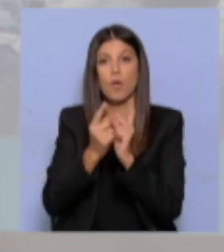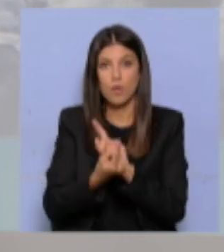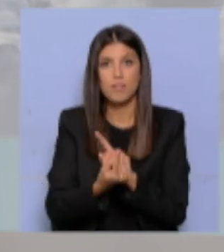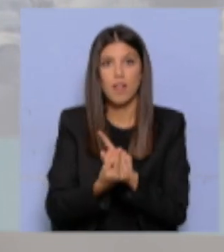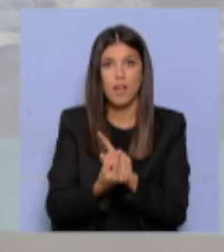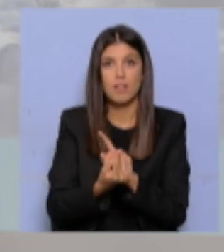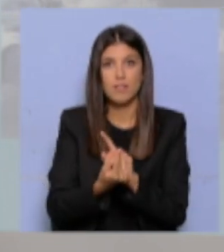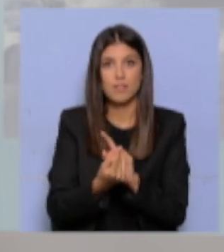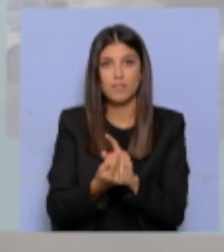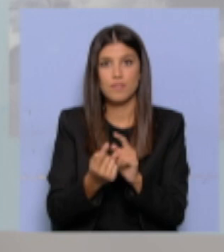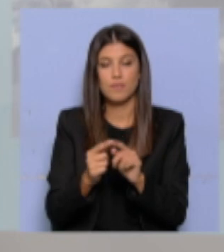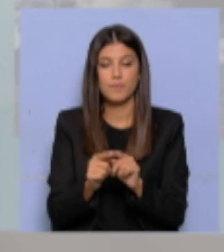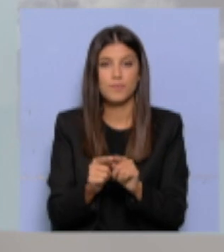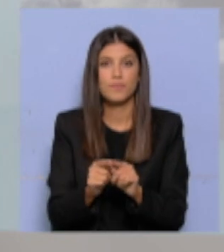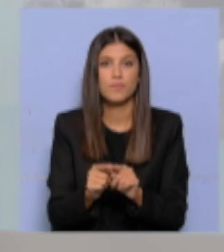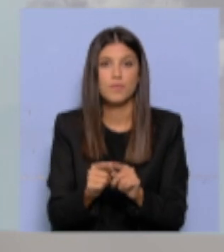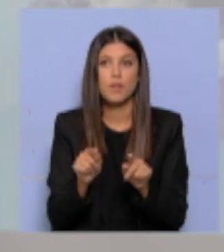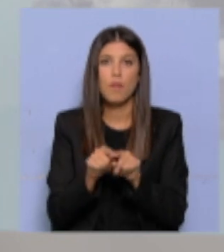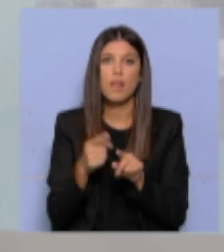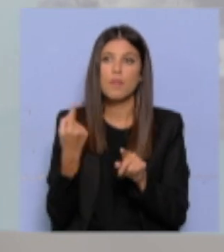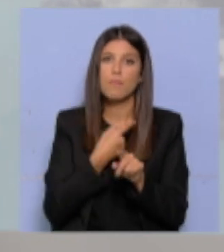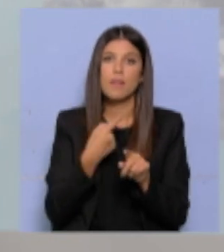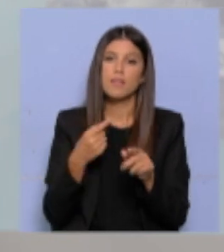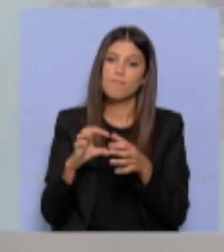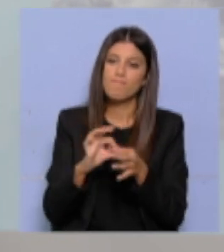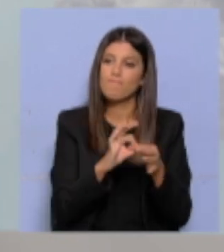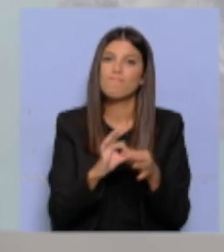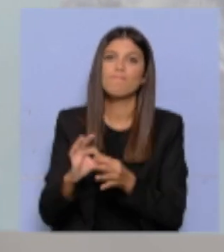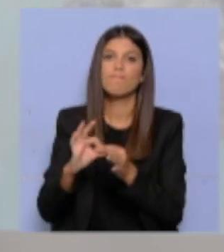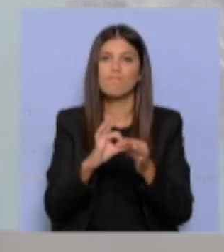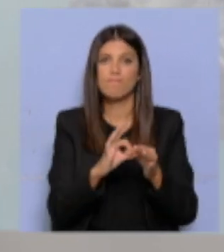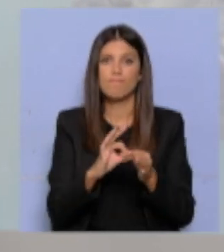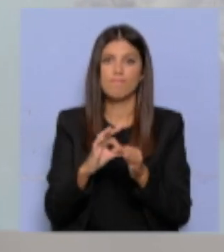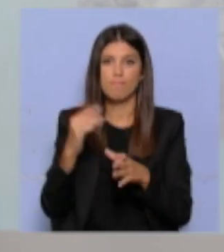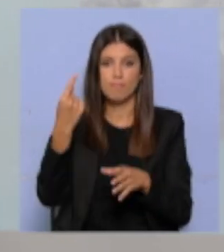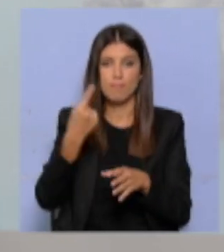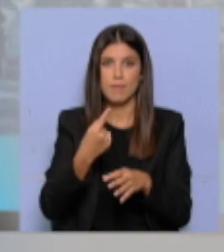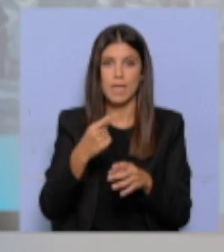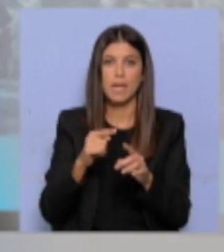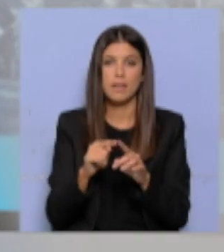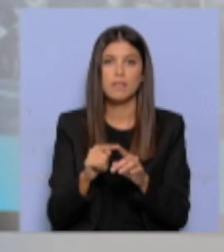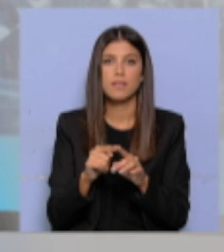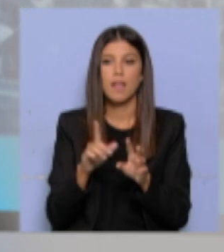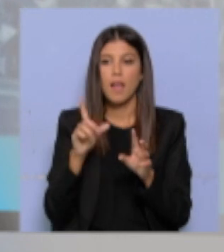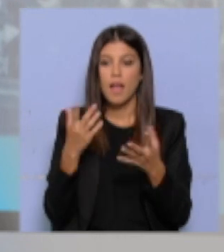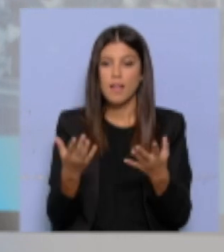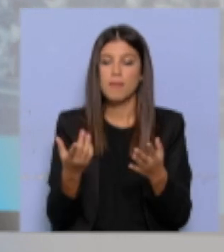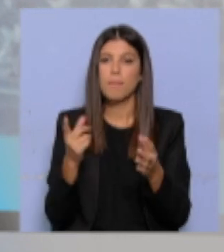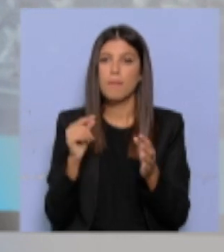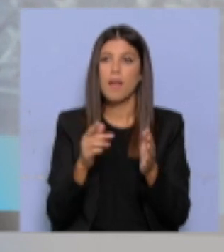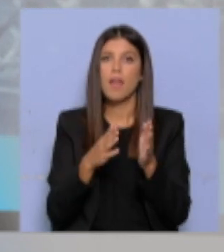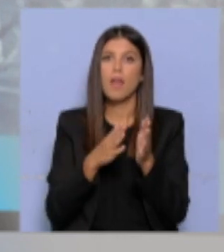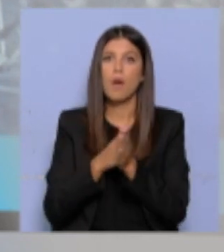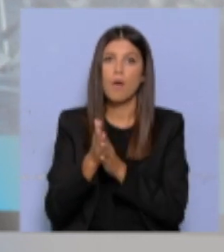com os consagrados e as consagradas. Tem que haver aí uma comunhão. Esta é também uma grande oportunidade para a